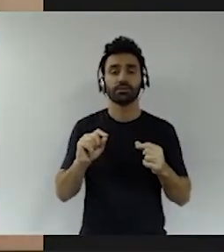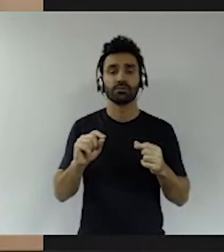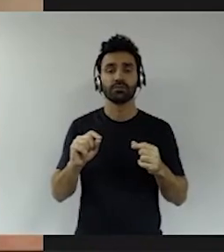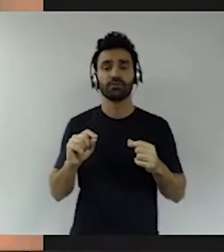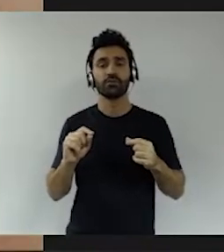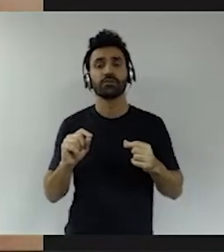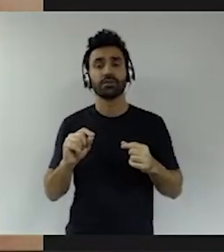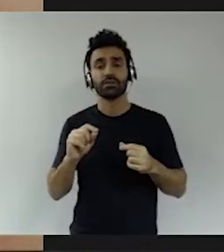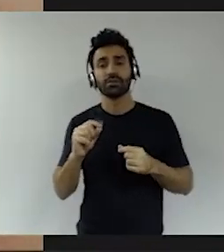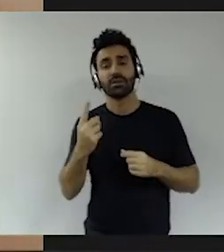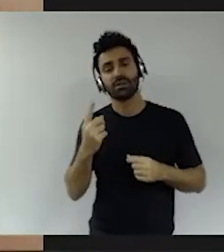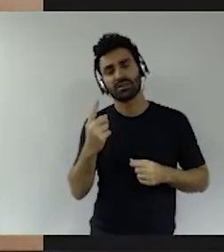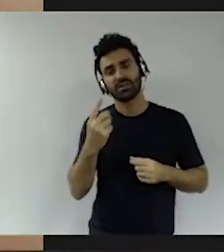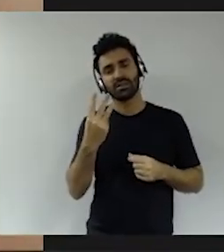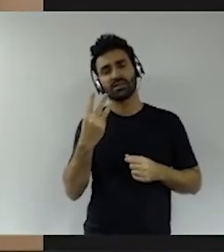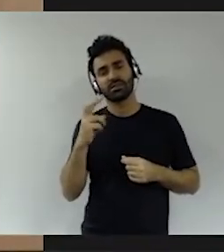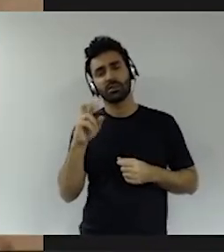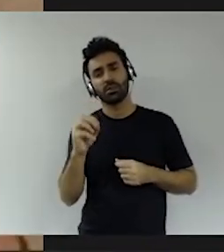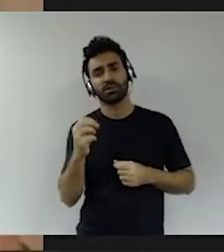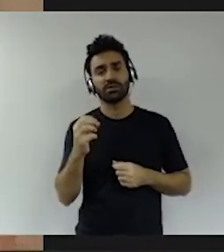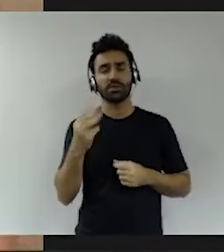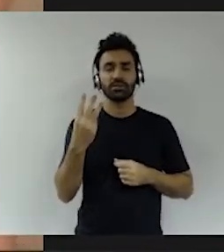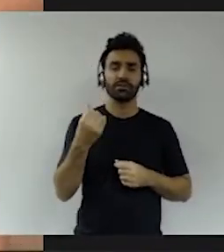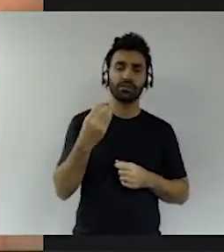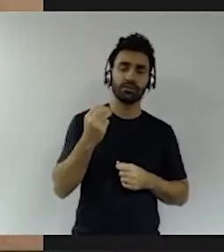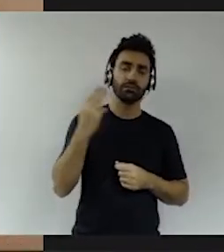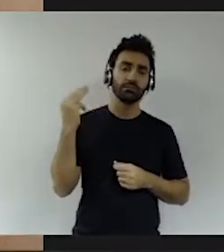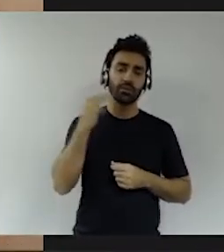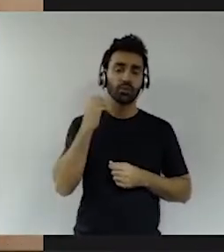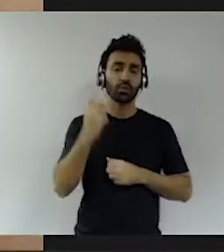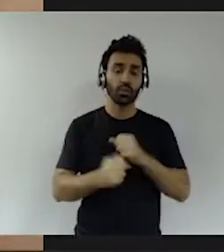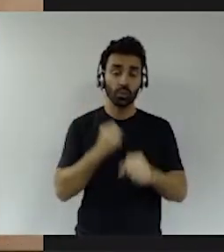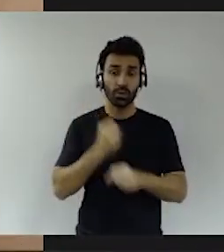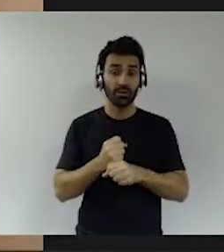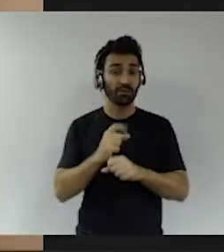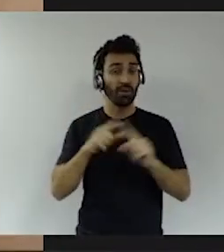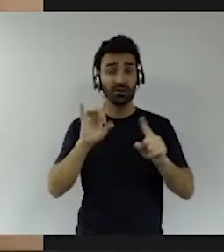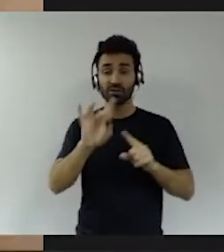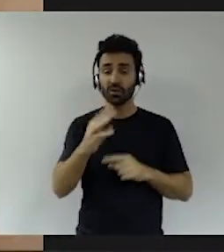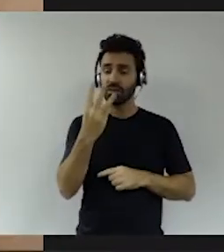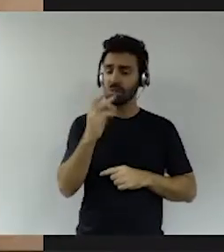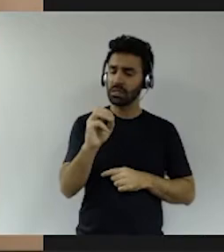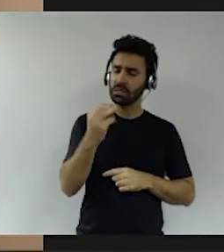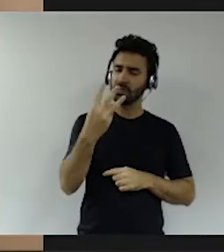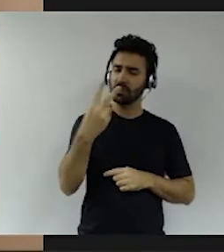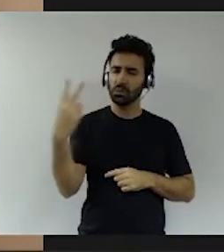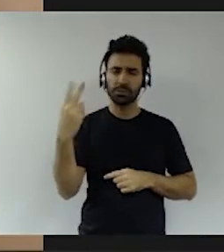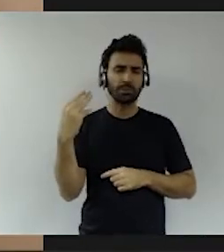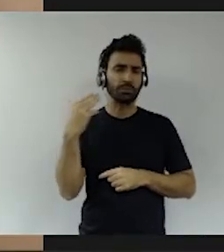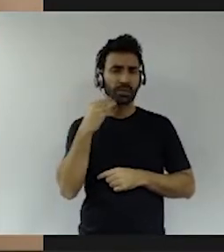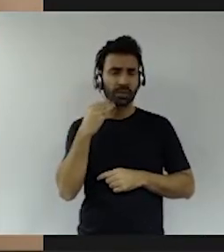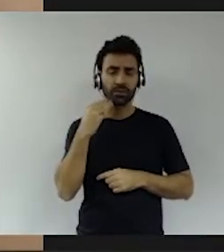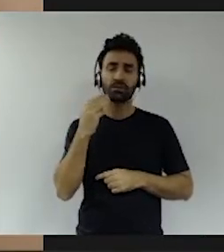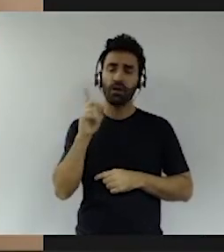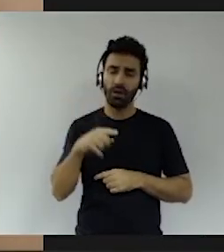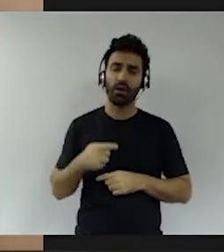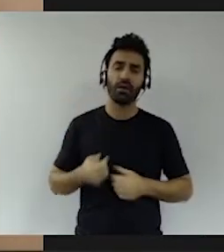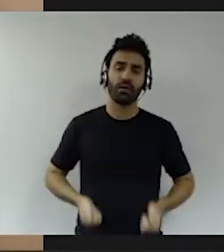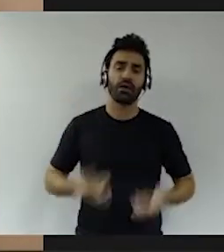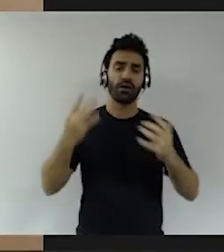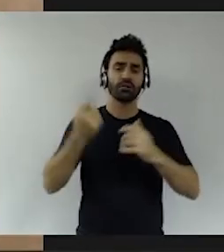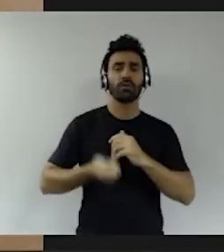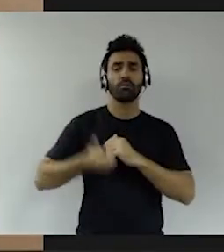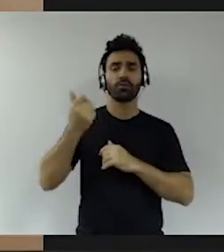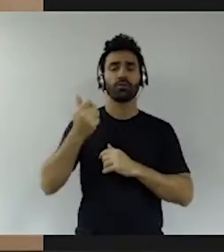360 bilhões por ano, e, aspas, só 30, 32 bi, nem isso, com o Bolsa Família, nem isso.